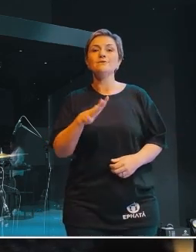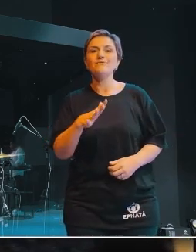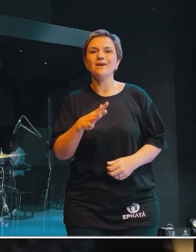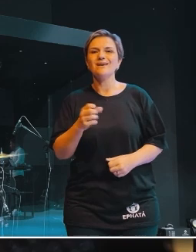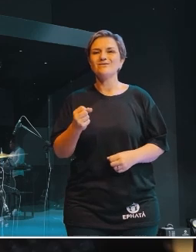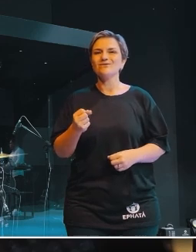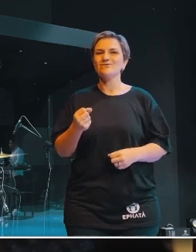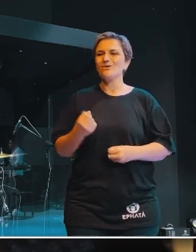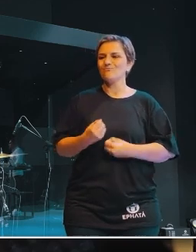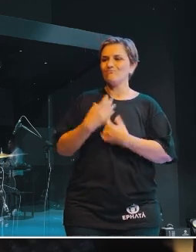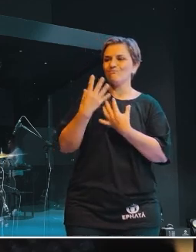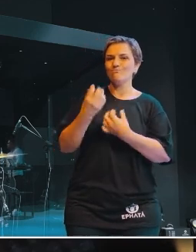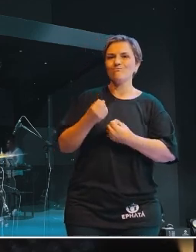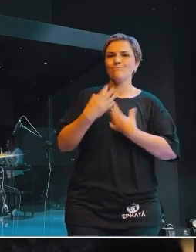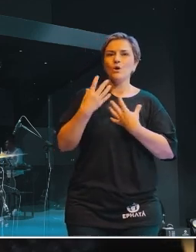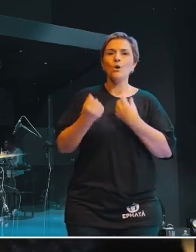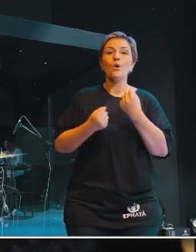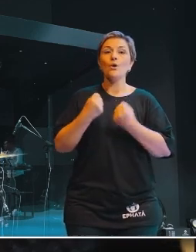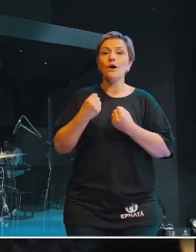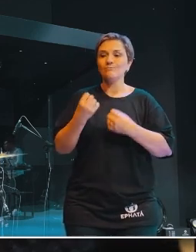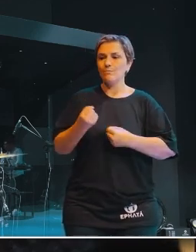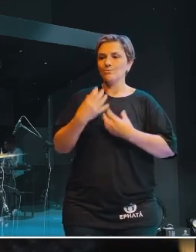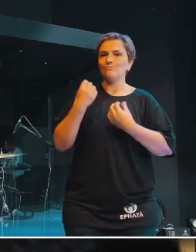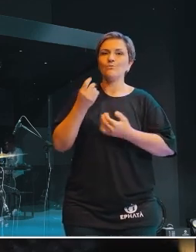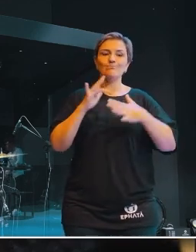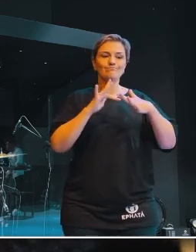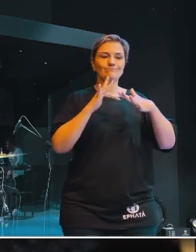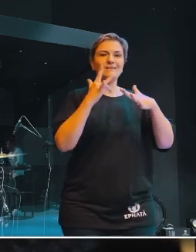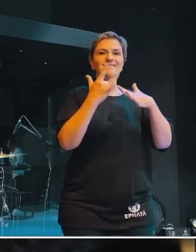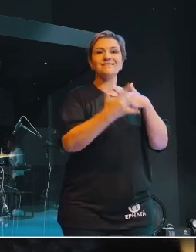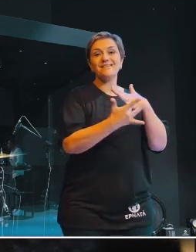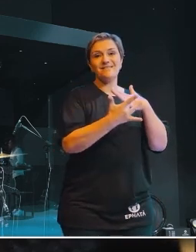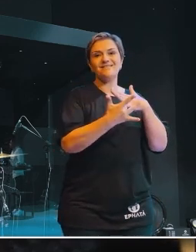desabafamos, corremos para desabafar nas redes sociais.